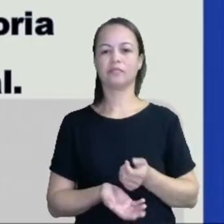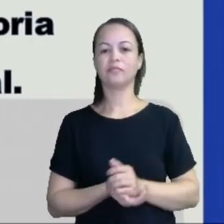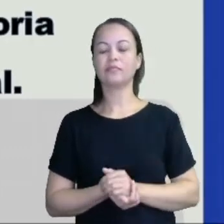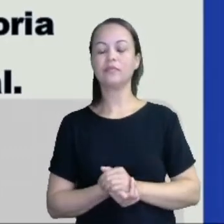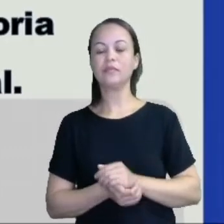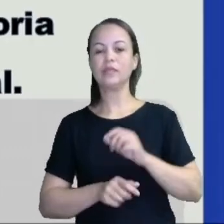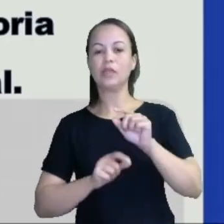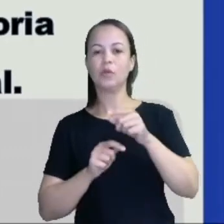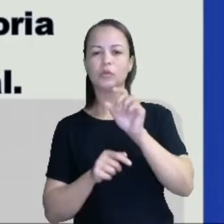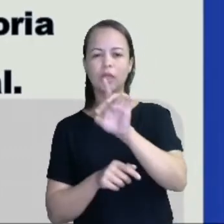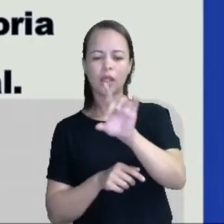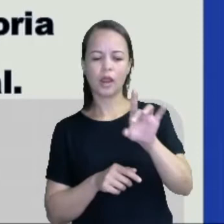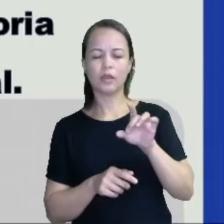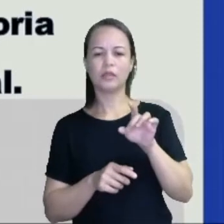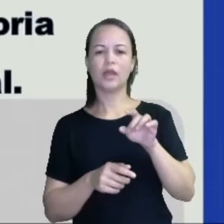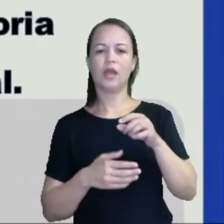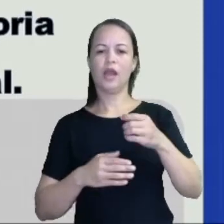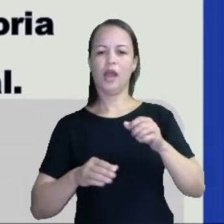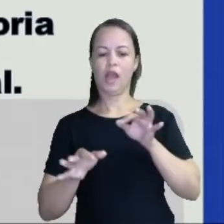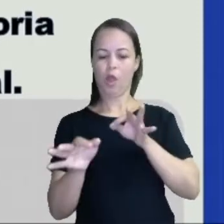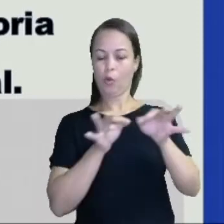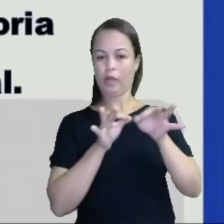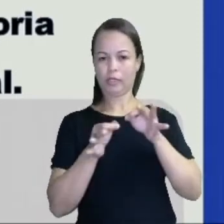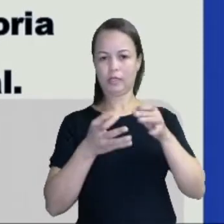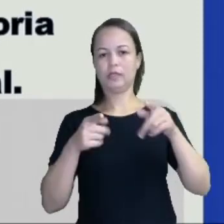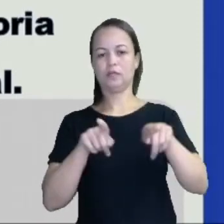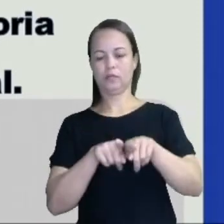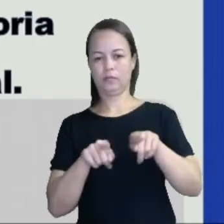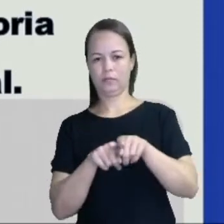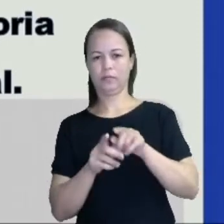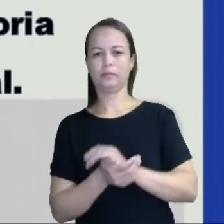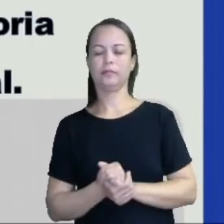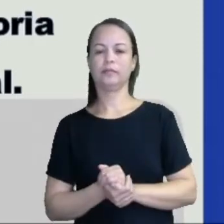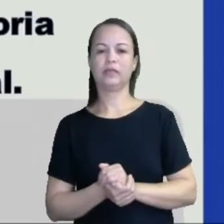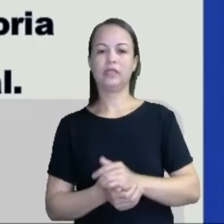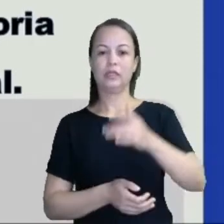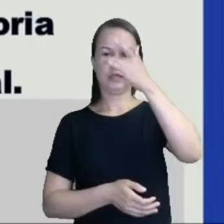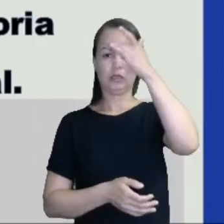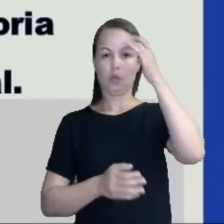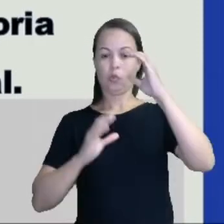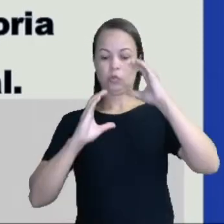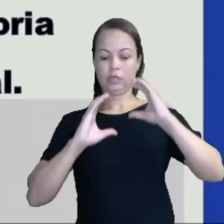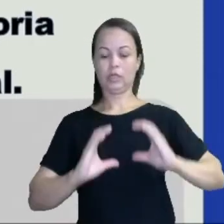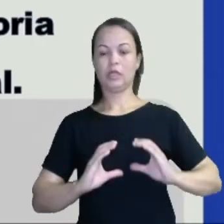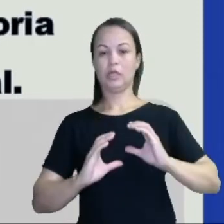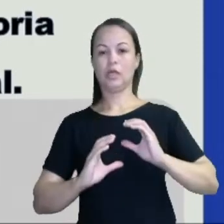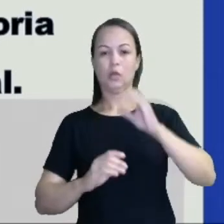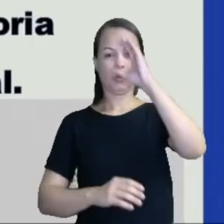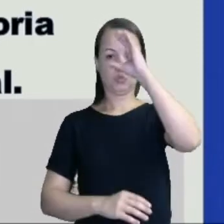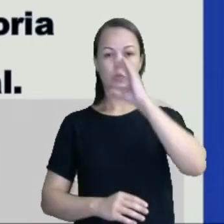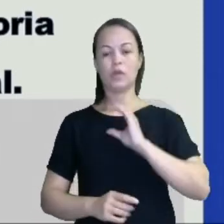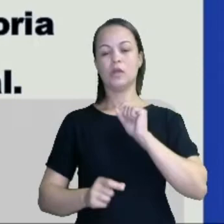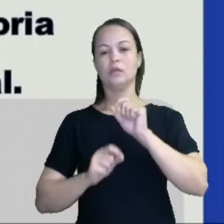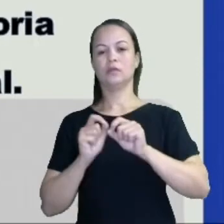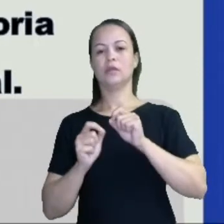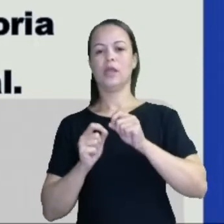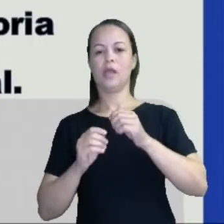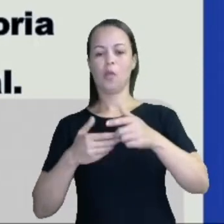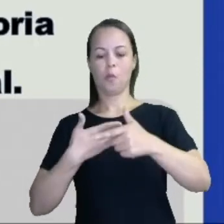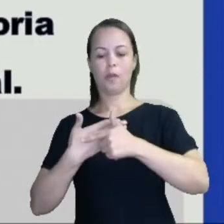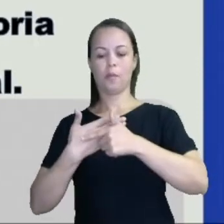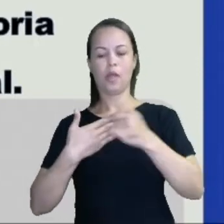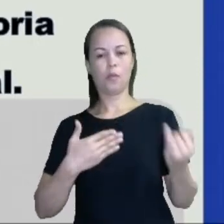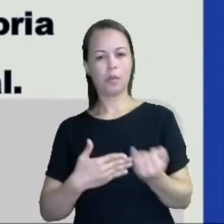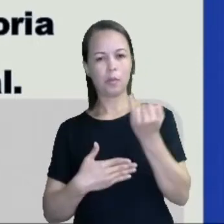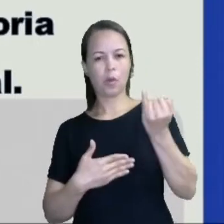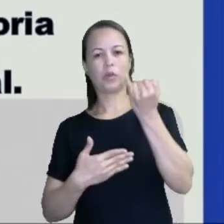é a infraestrutura também. Os cidadãos têm papel fundamental na melhoria e manutenção da infraestrutura de um local.